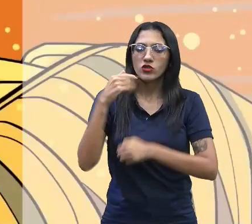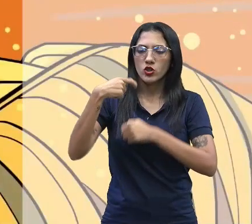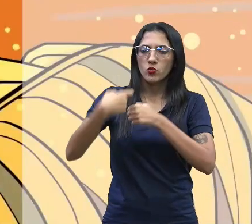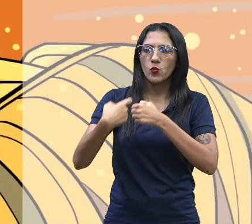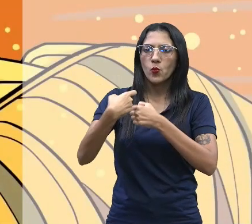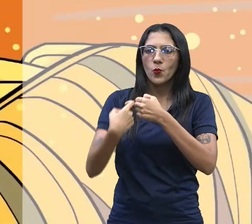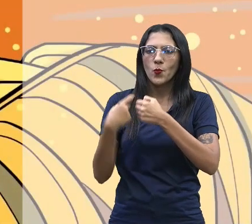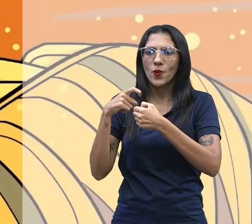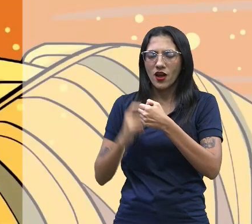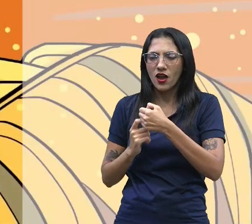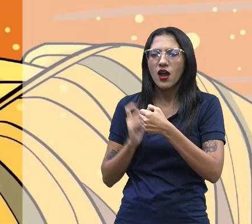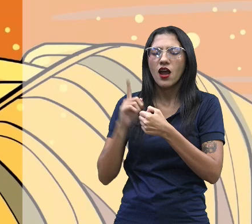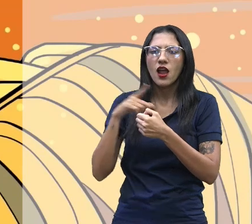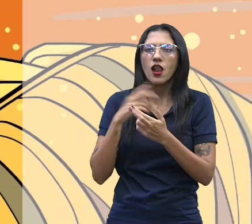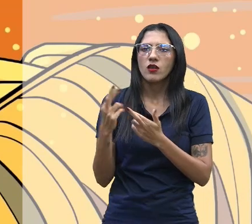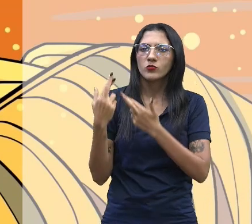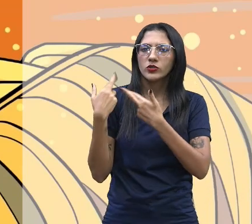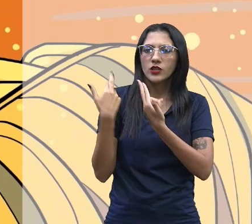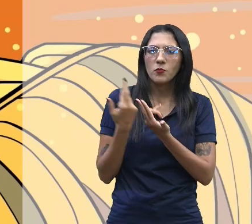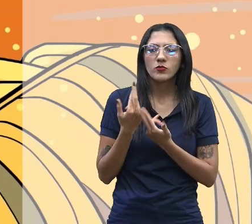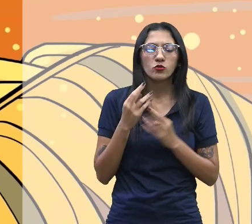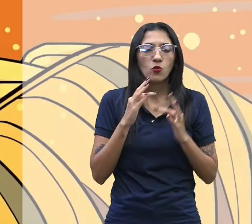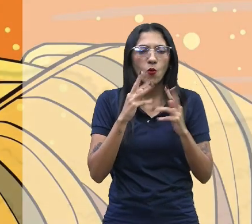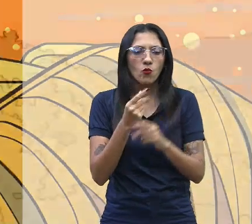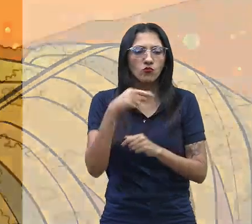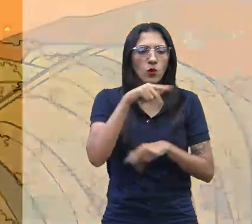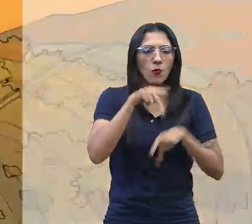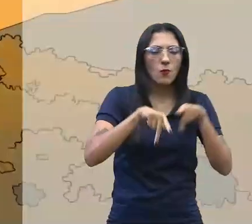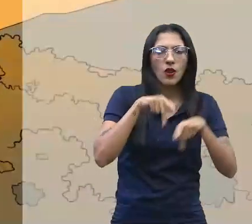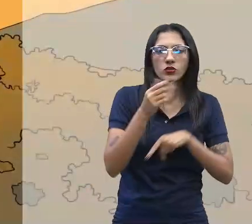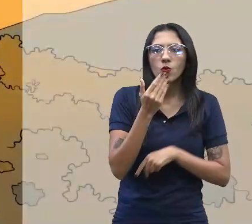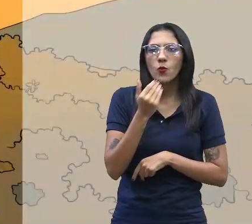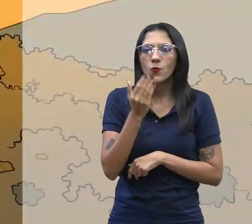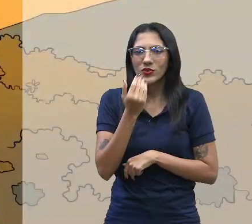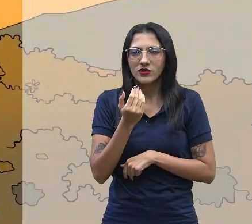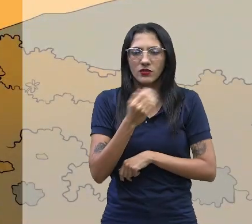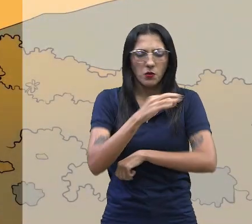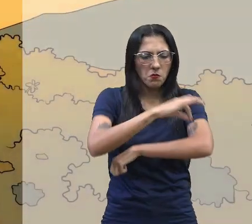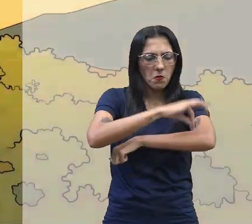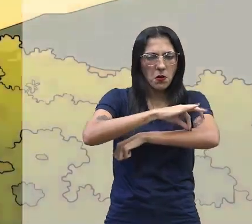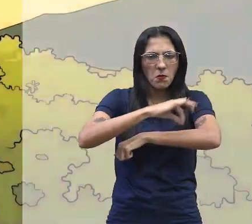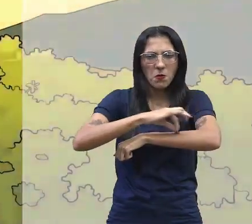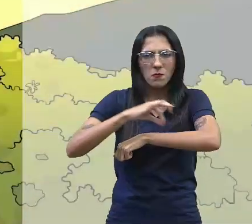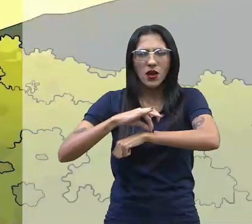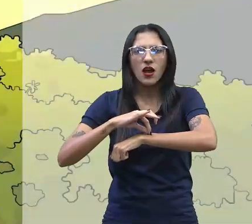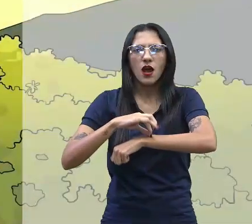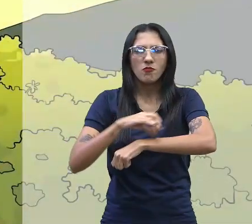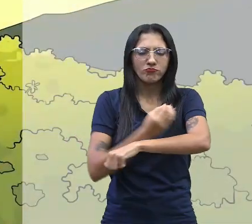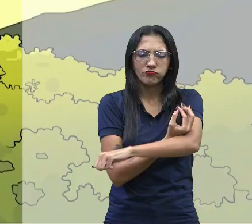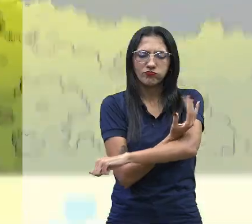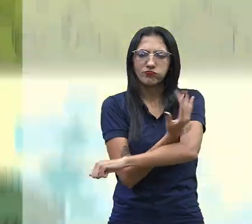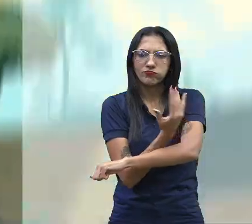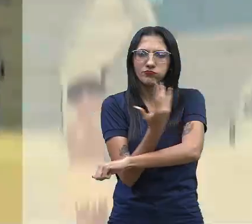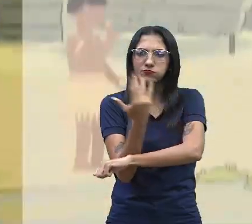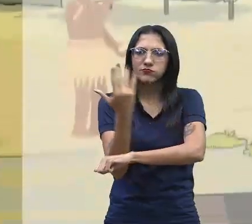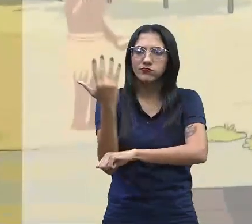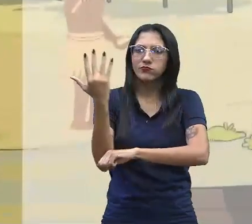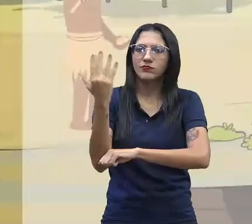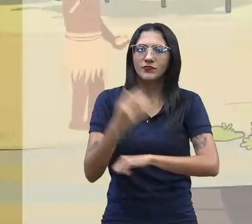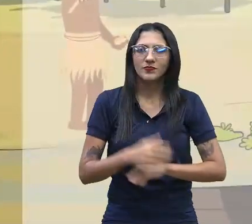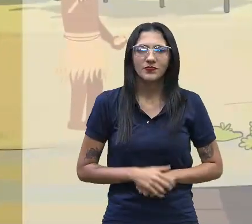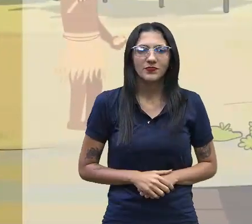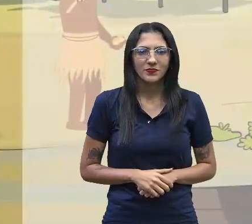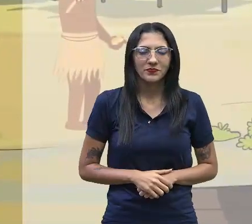e força para alimentar e proteger seu povo. Plante suas sementes e a terra renascerá.